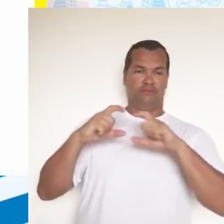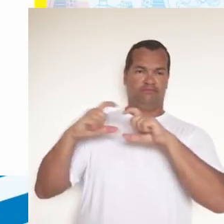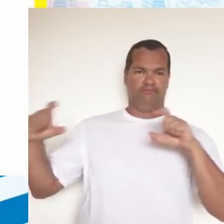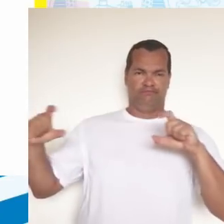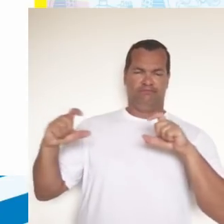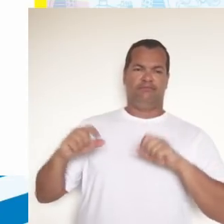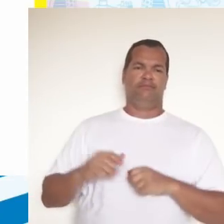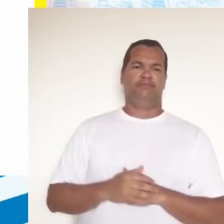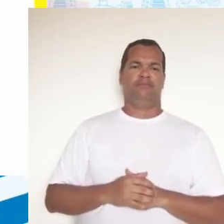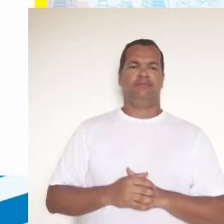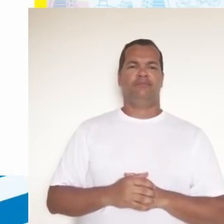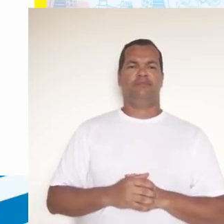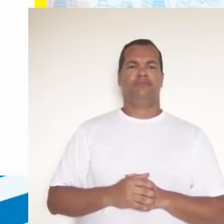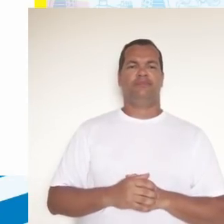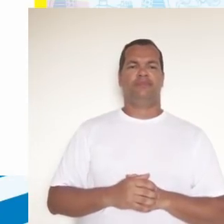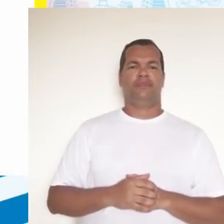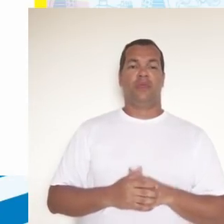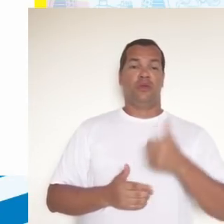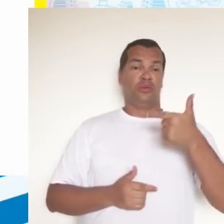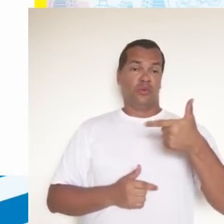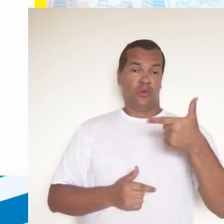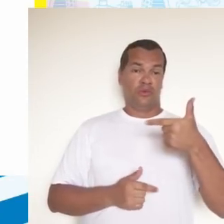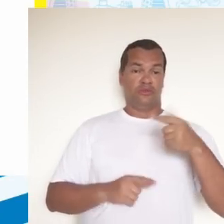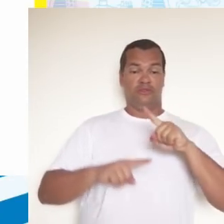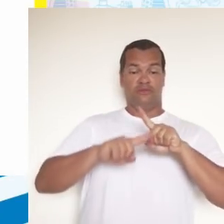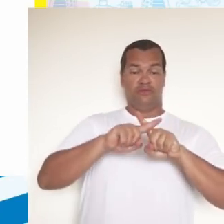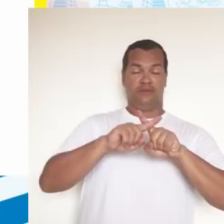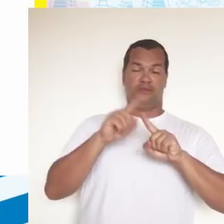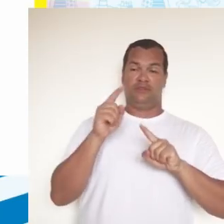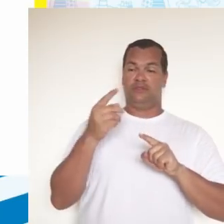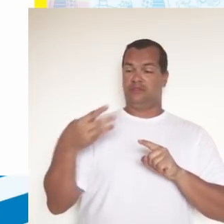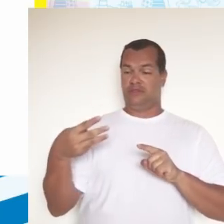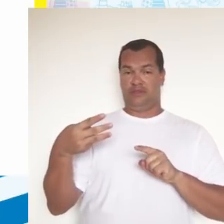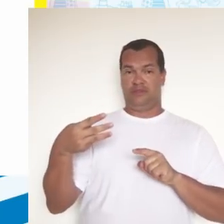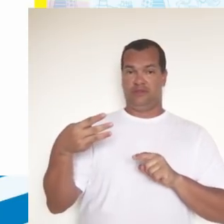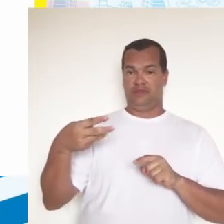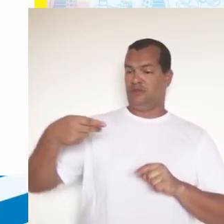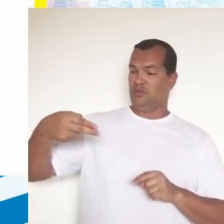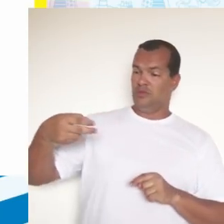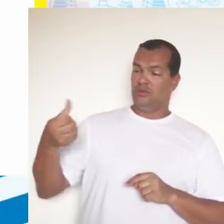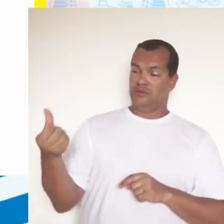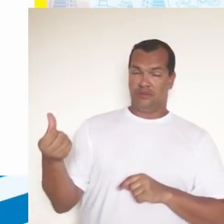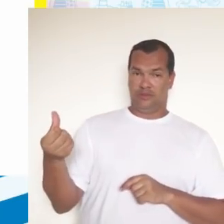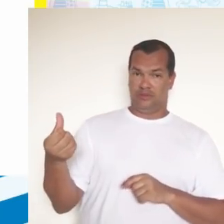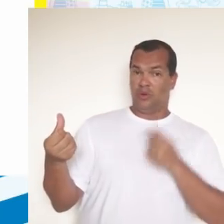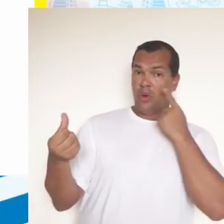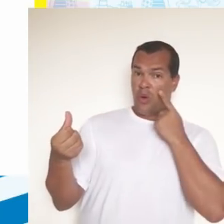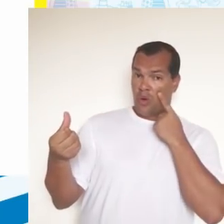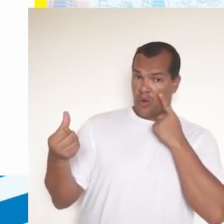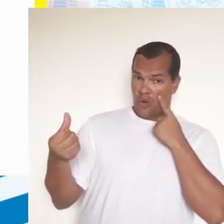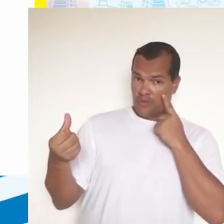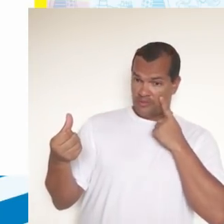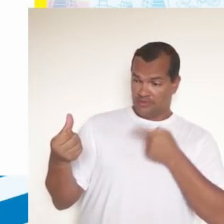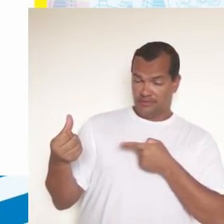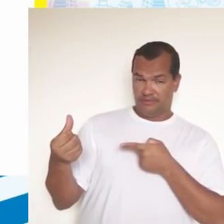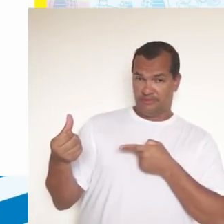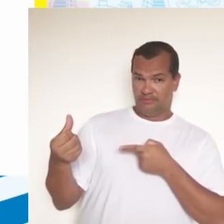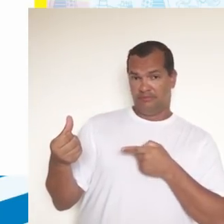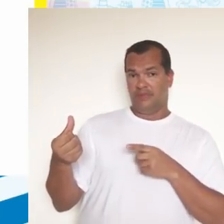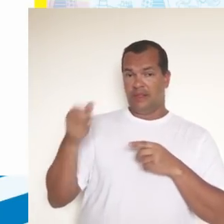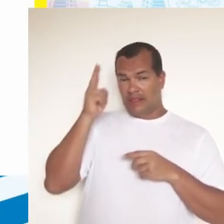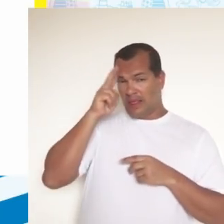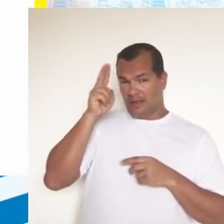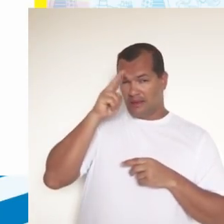imagem. Veja, 2 vezes 3 igual a 6. Observe que nós estamos